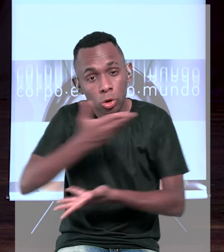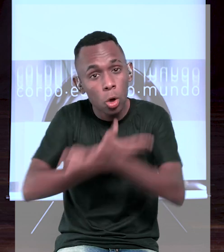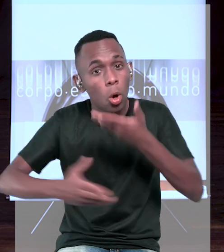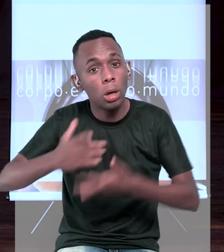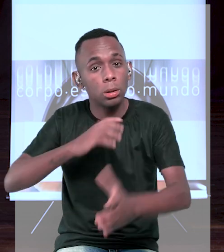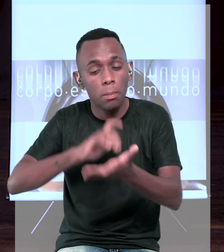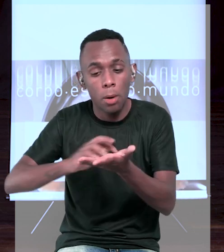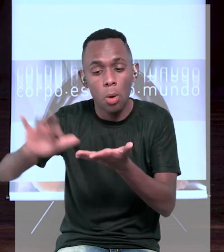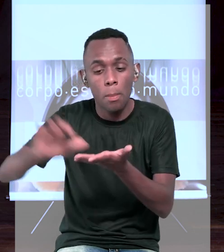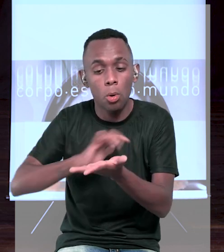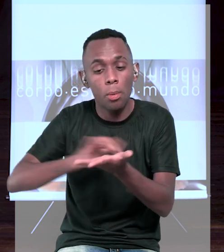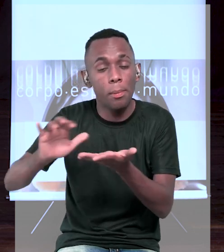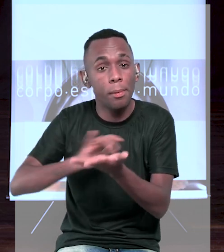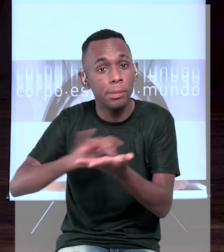falantes,